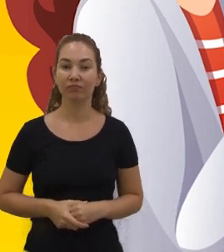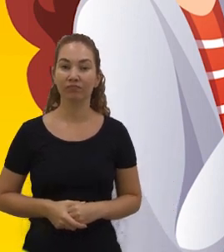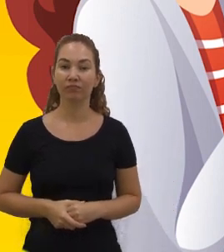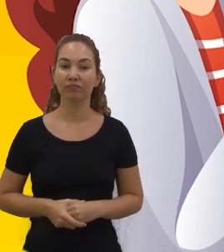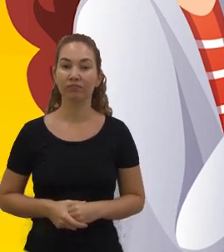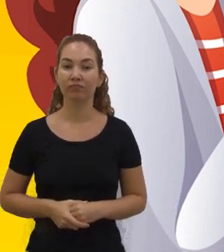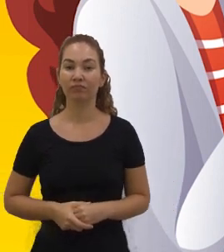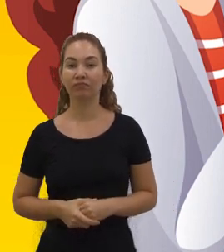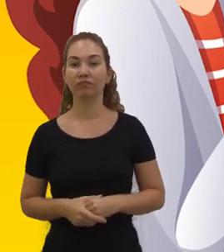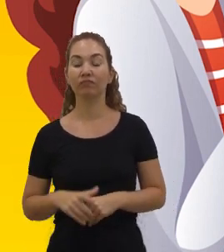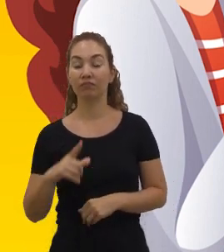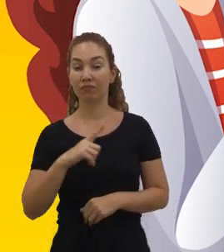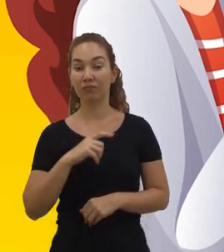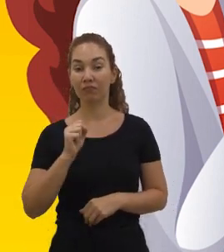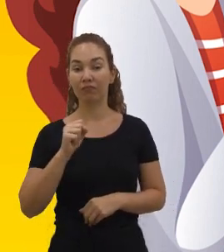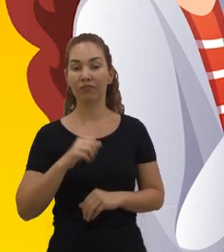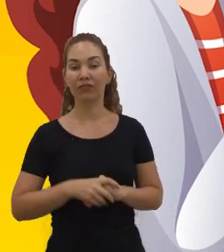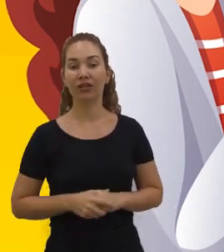Eu tenho um.